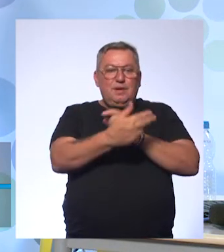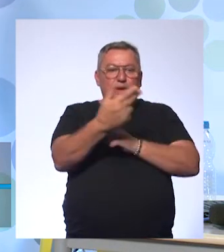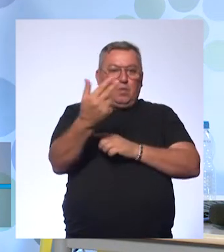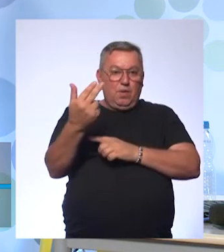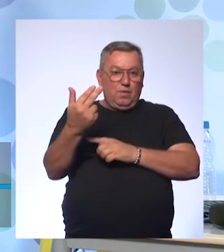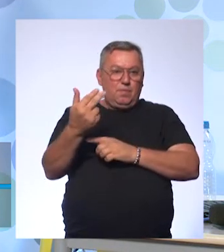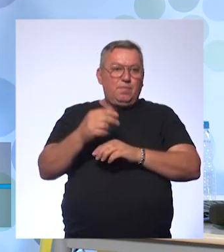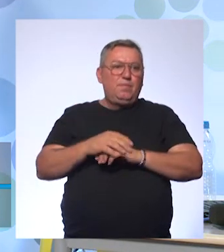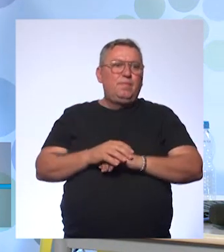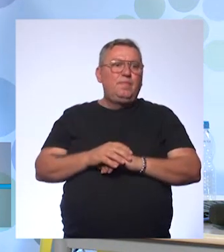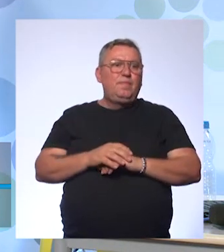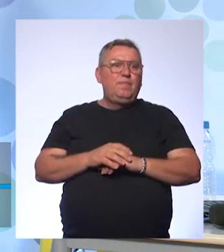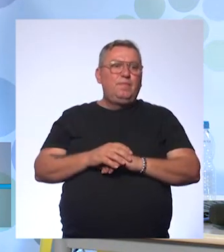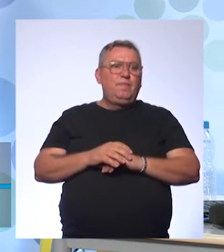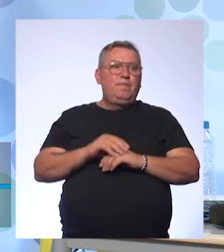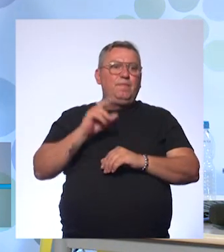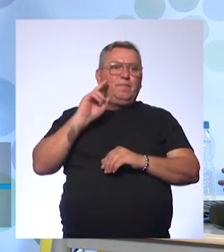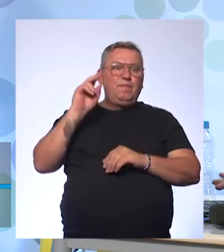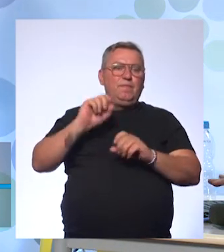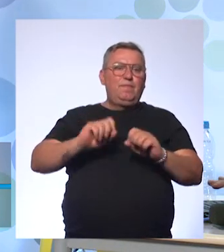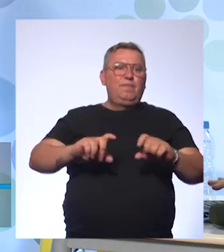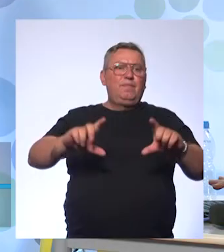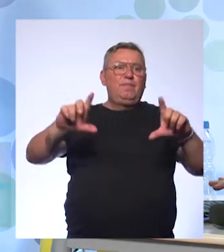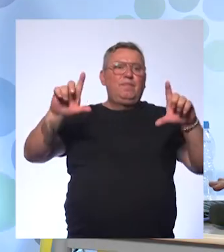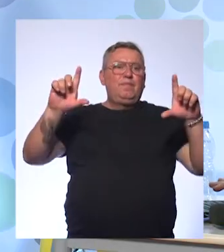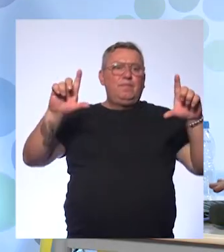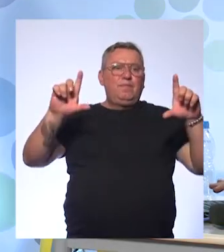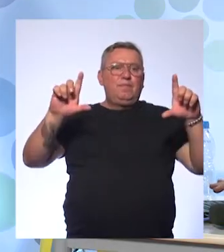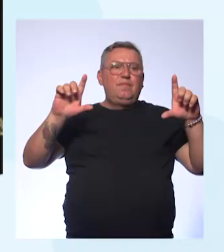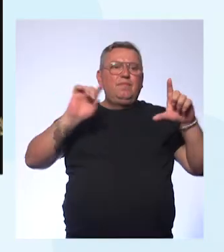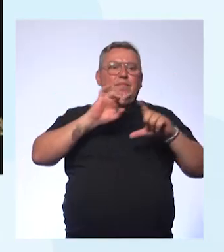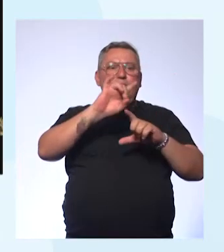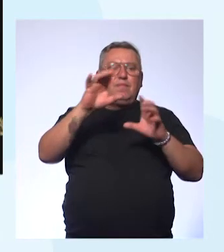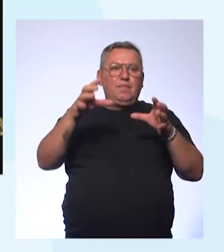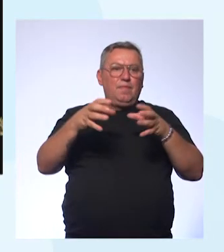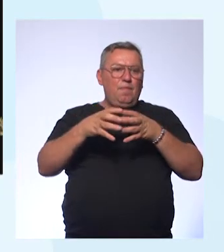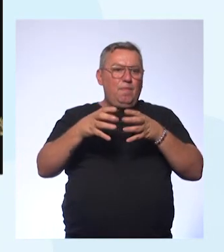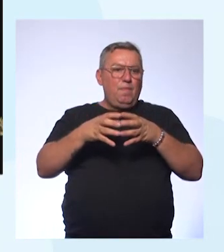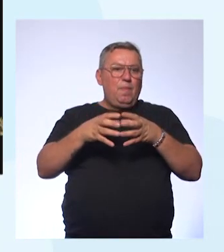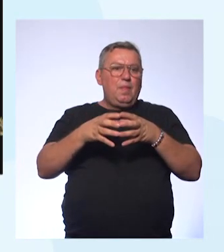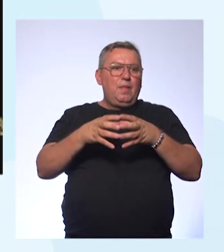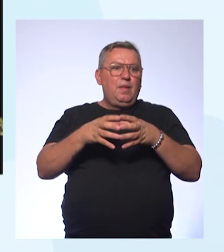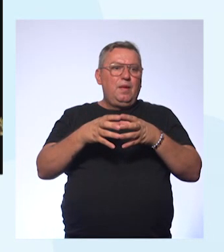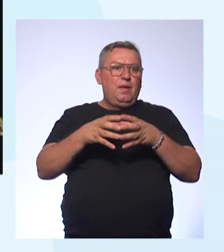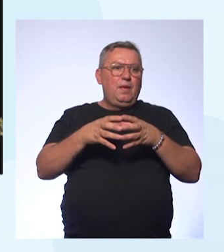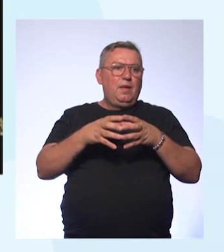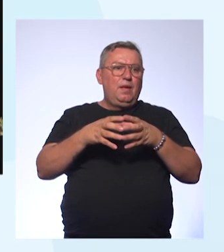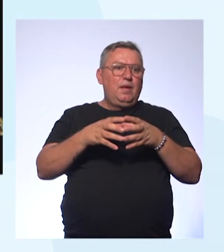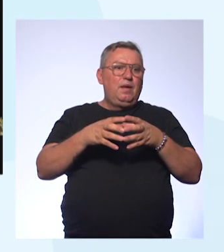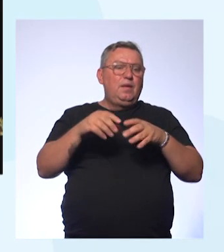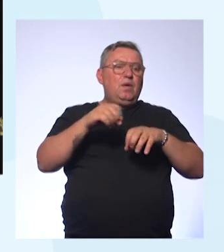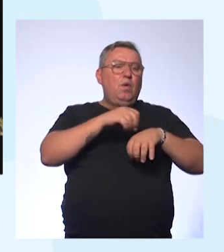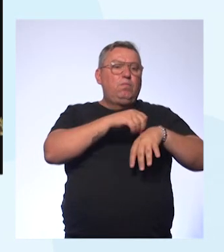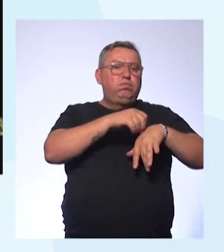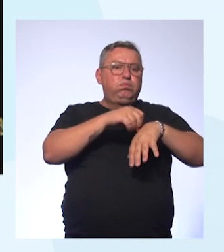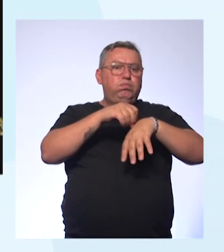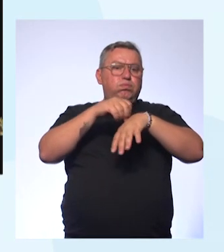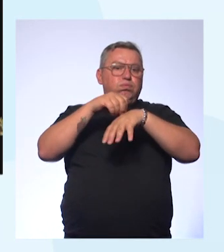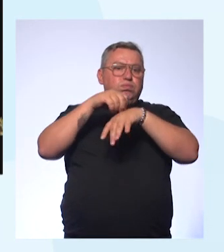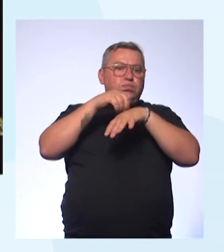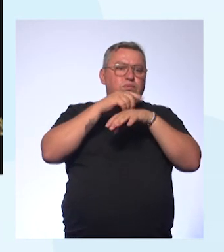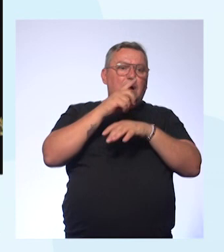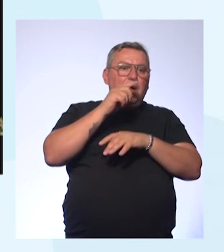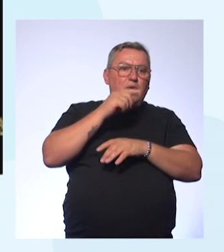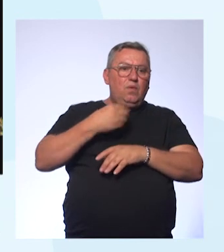iguais. Aqui uma imagem, né, de cada um desses grupos. Então, as medusas, né, as